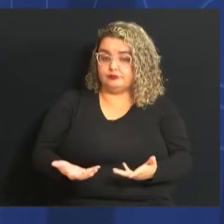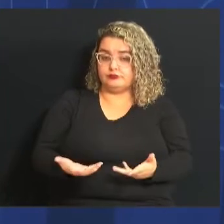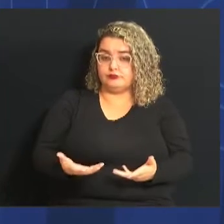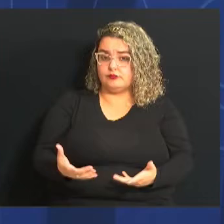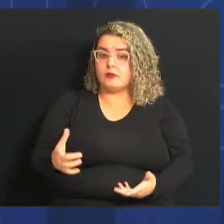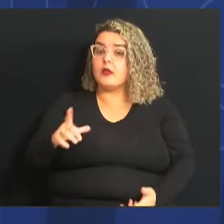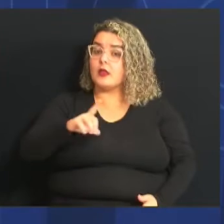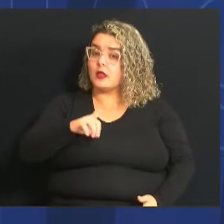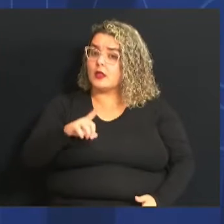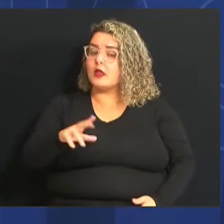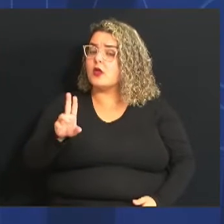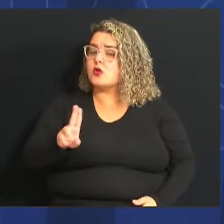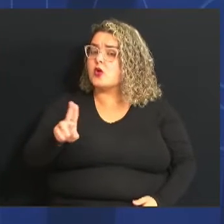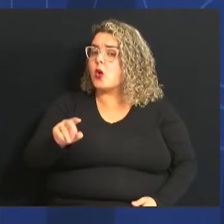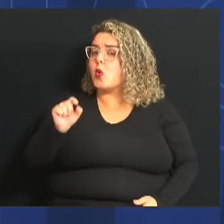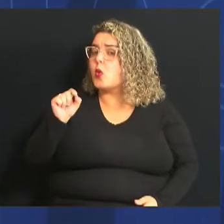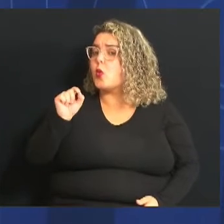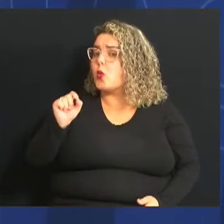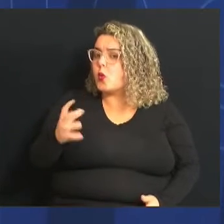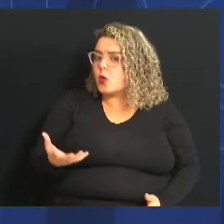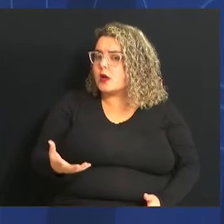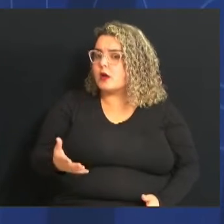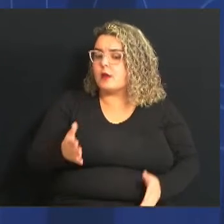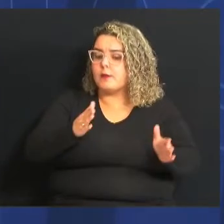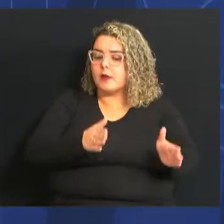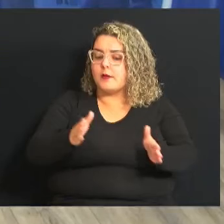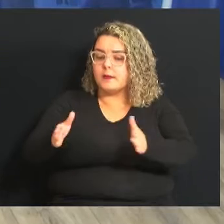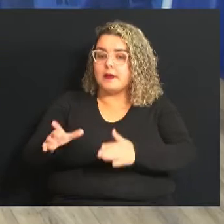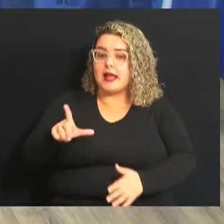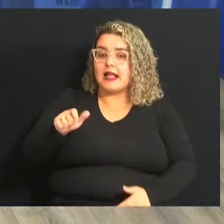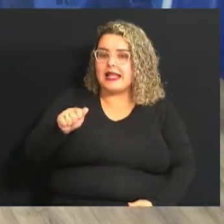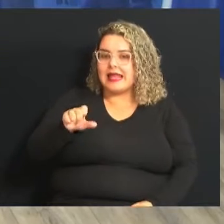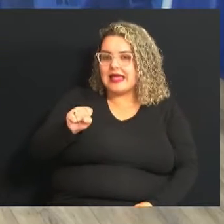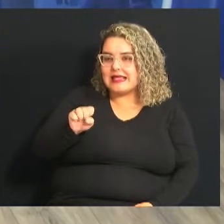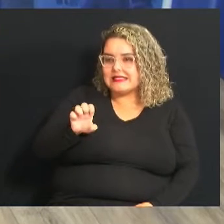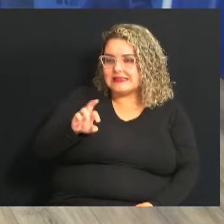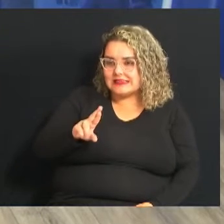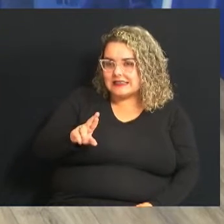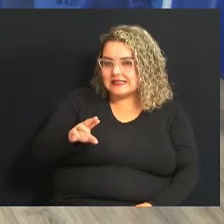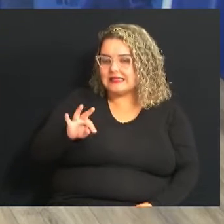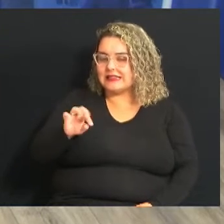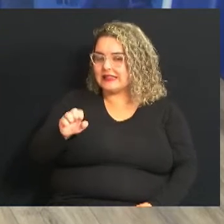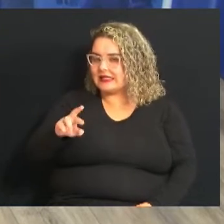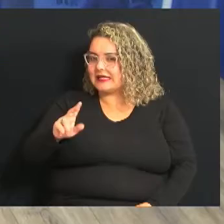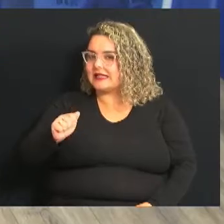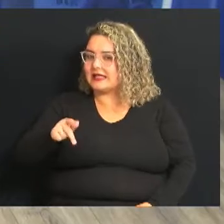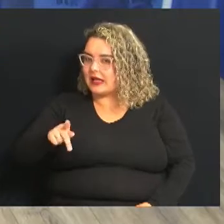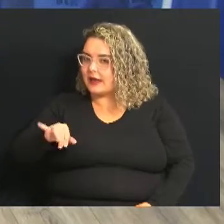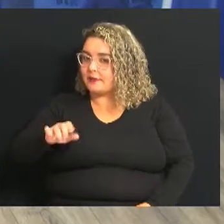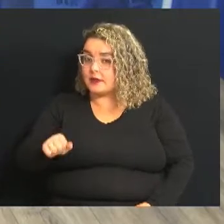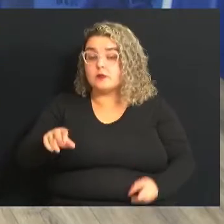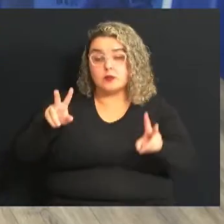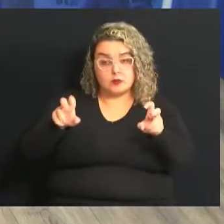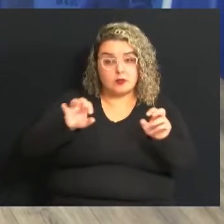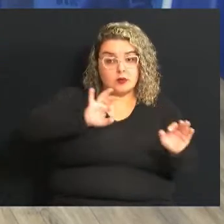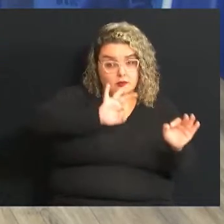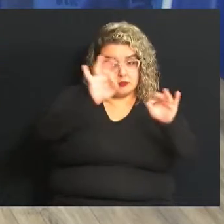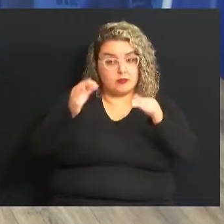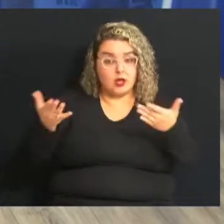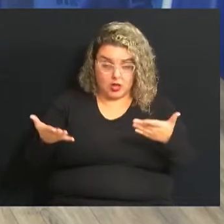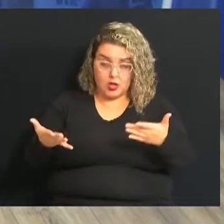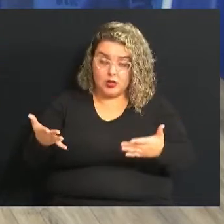sido utilizados sessões de laser terapia. Então, sobre este assunto, você acompanha o nosso